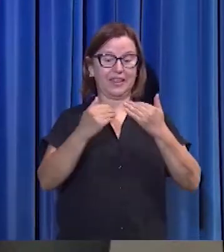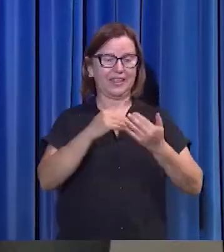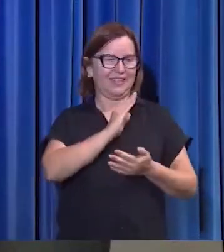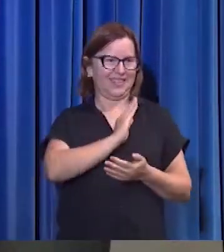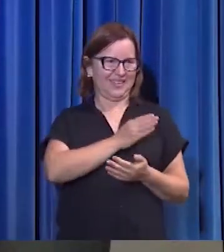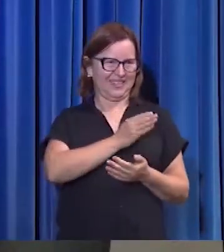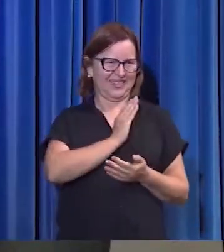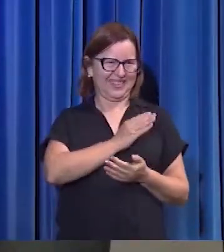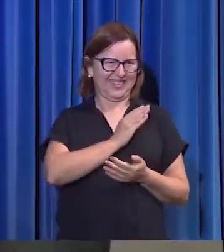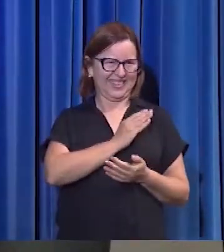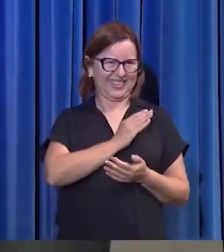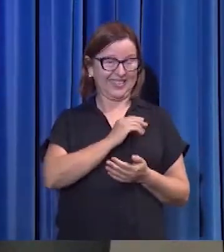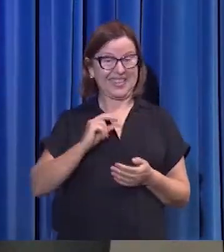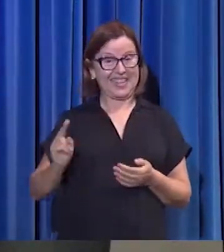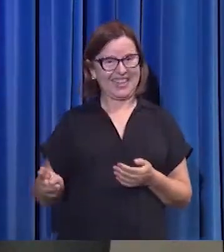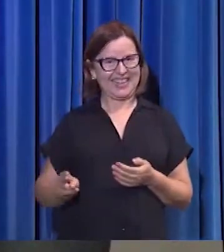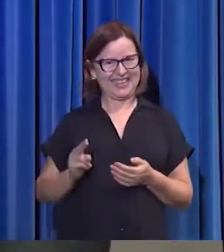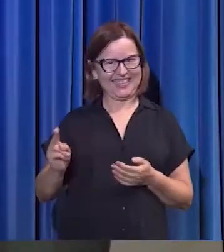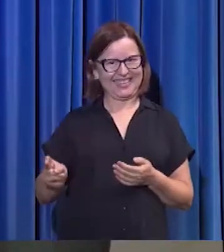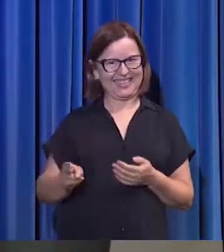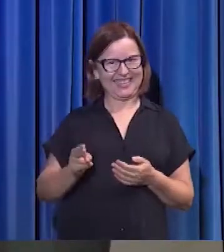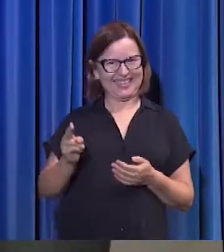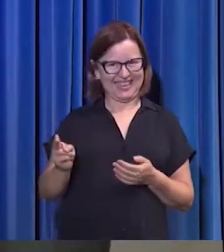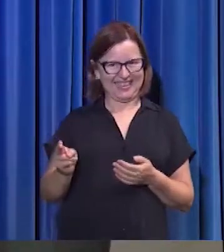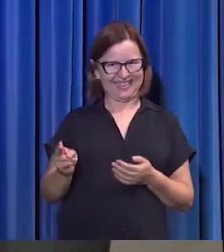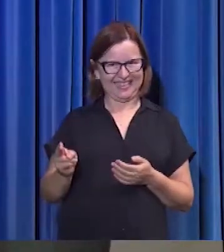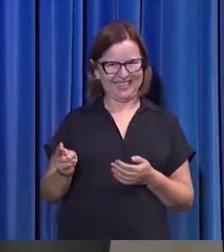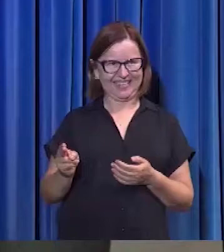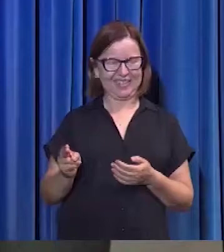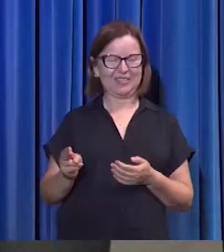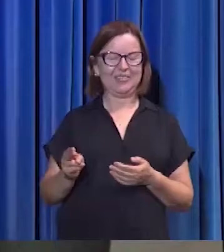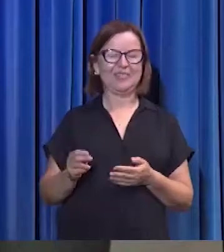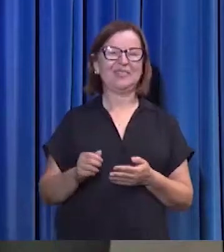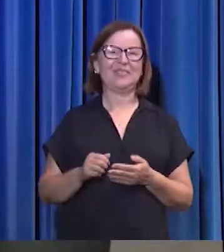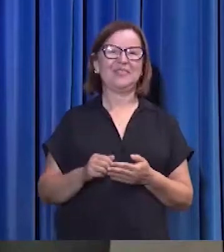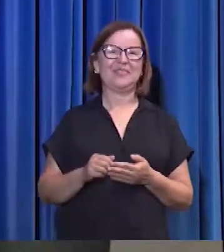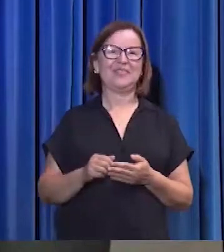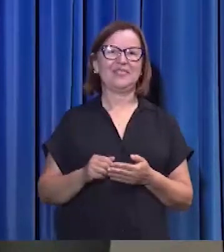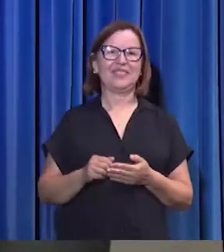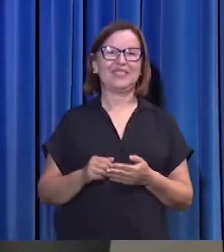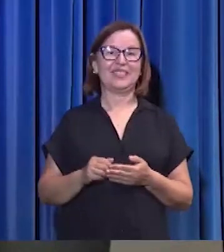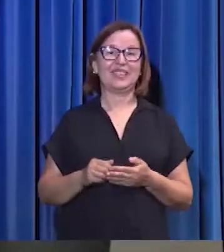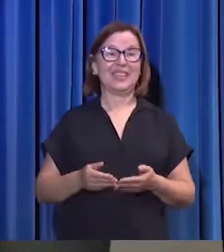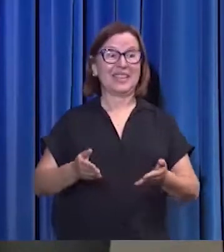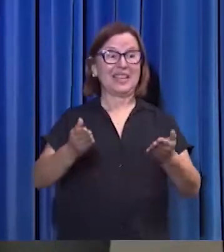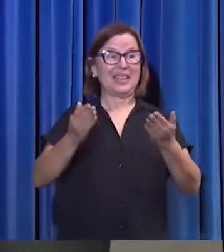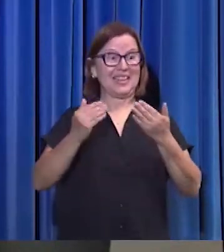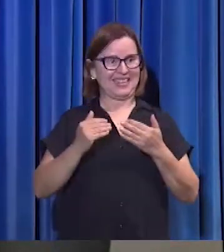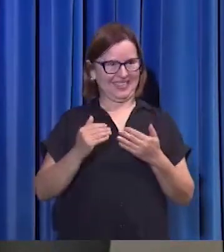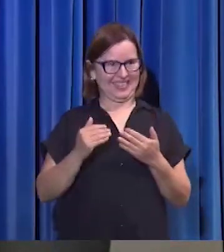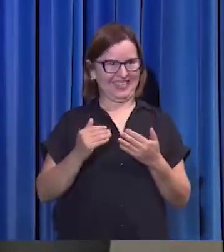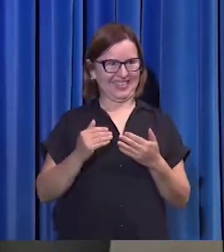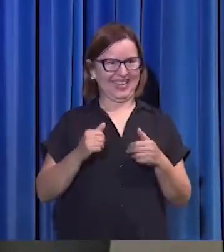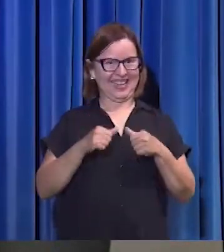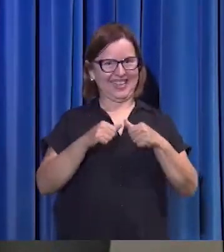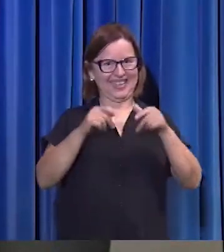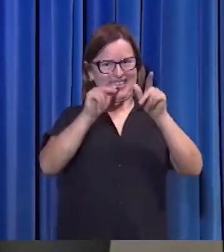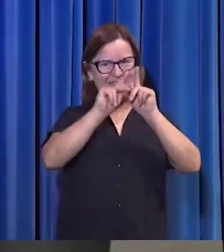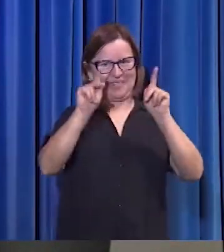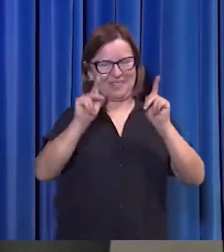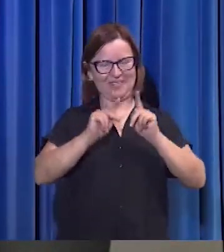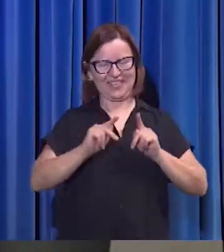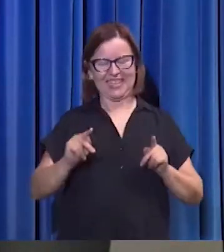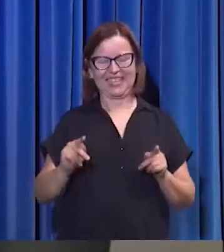interior, eterna, inegociável. Ele nos dá essa paz. A